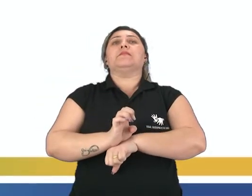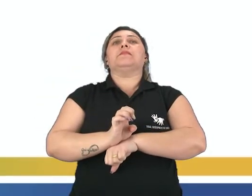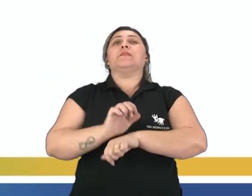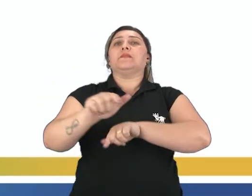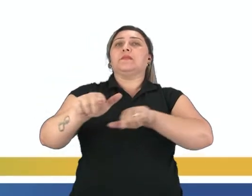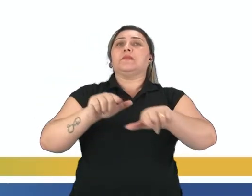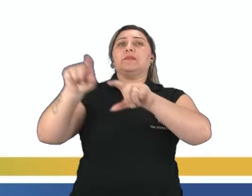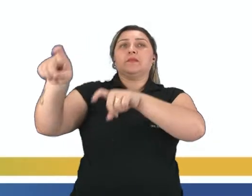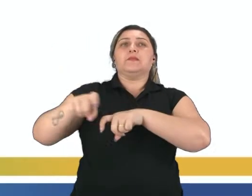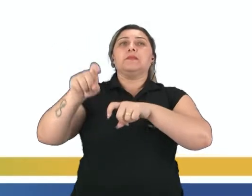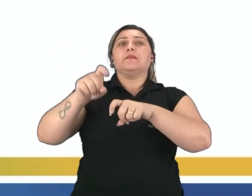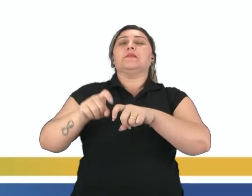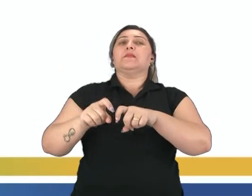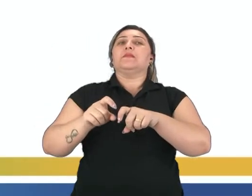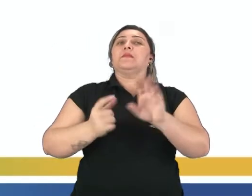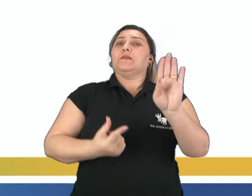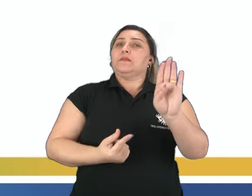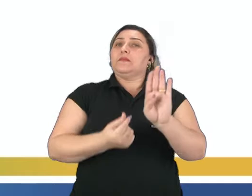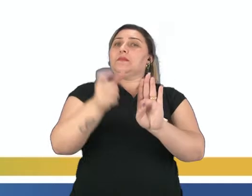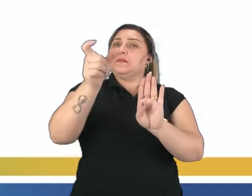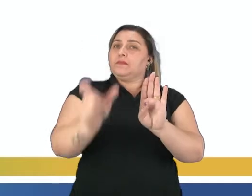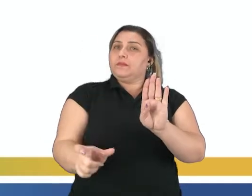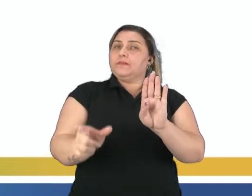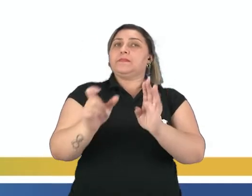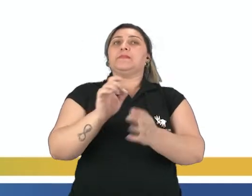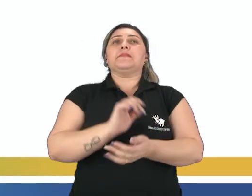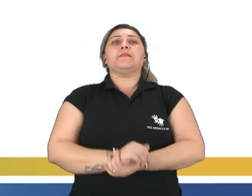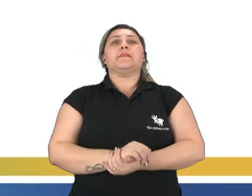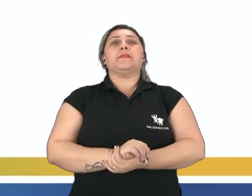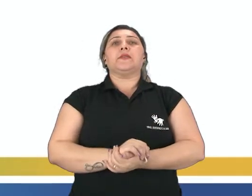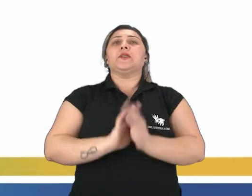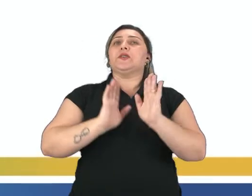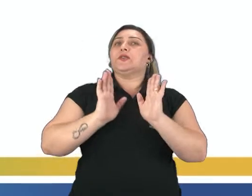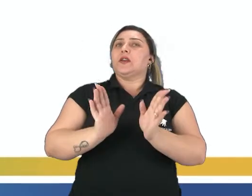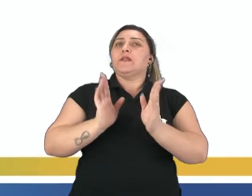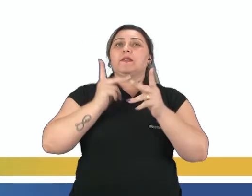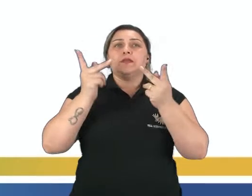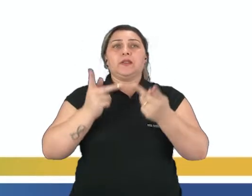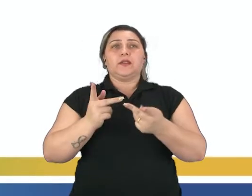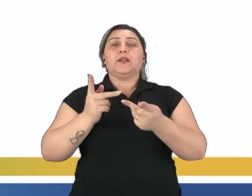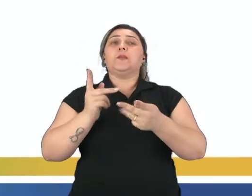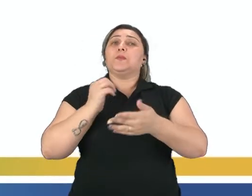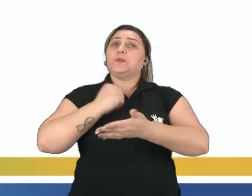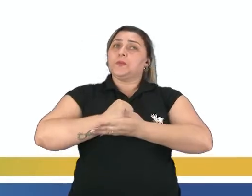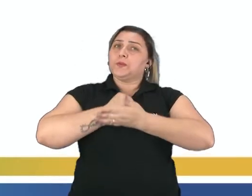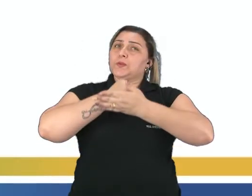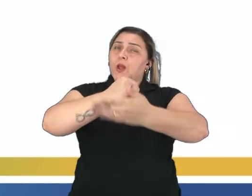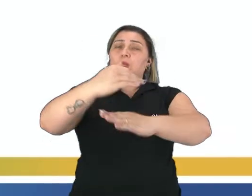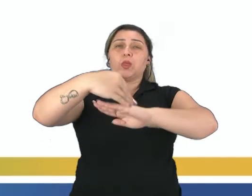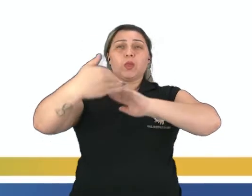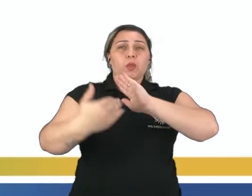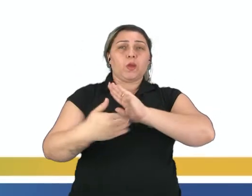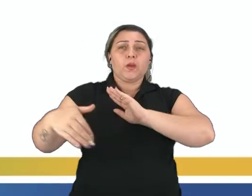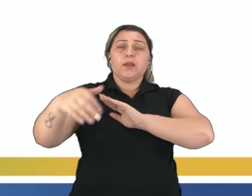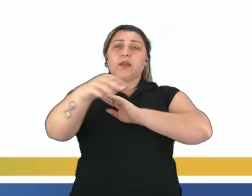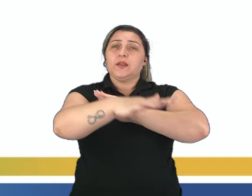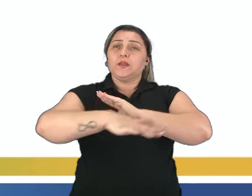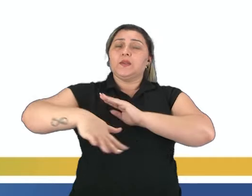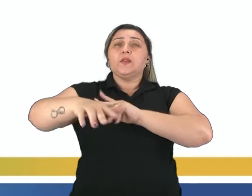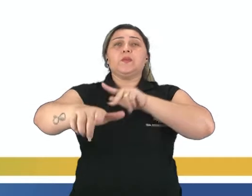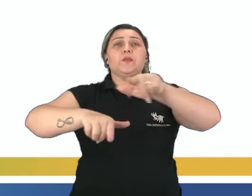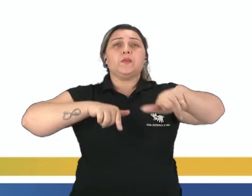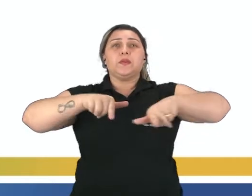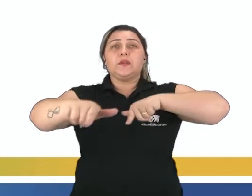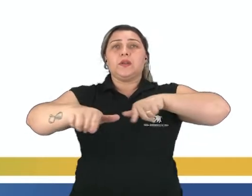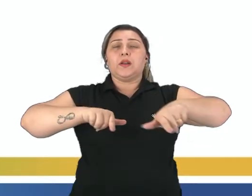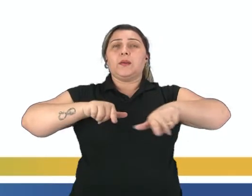pelos trabalhadores, camponeses e burguesia, que, como já dissemos, sustentava toda a sociedade com seu